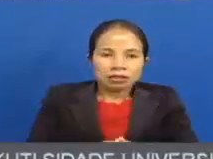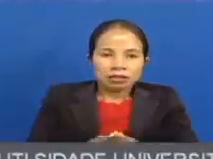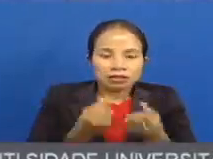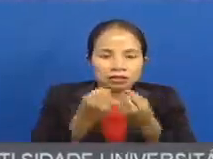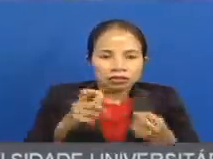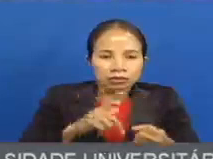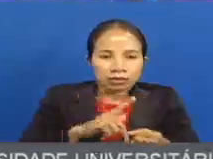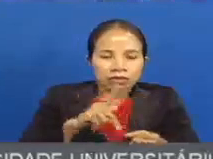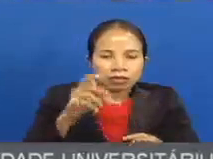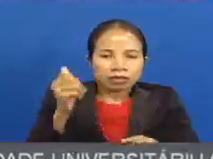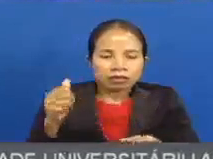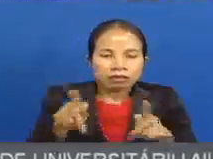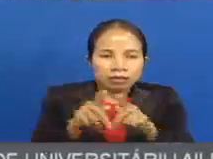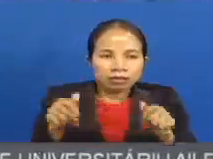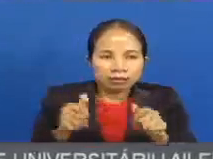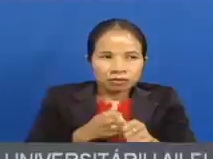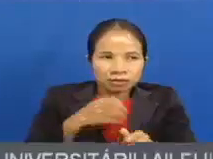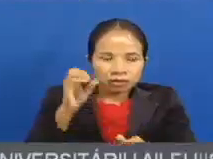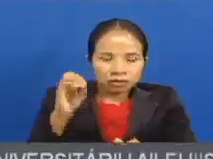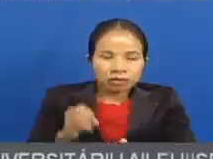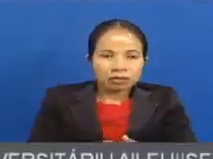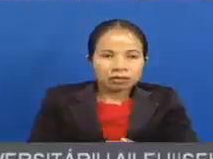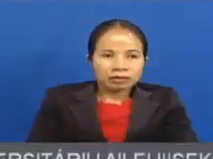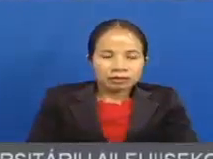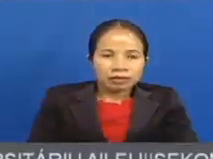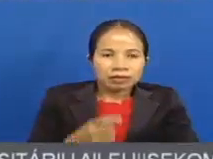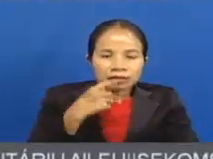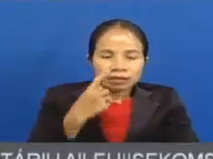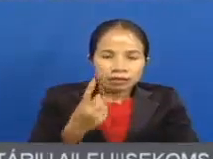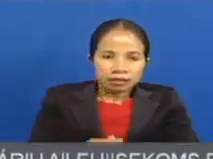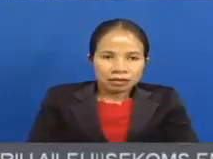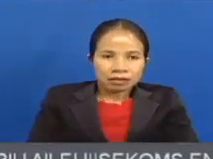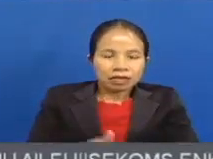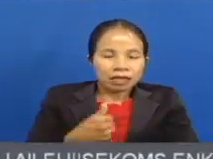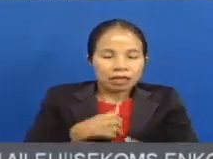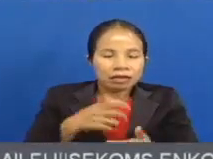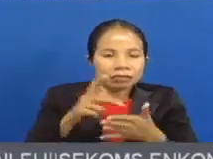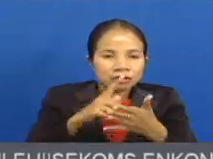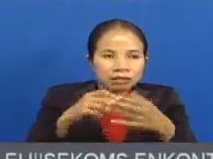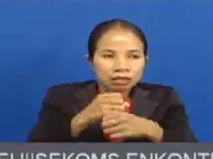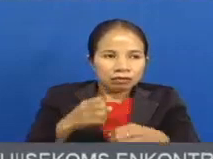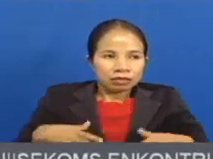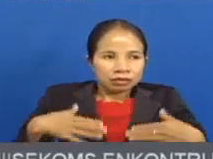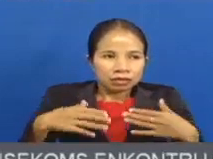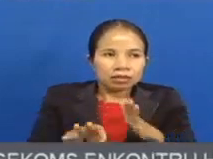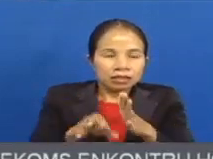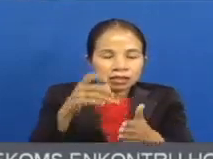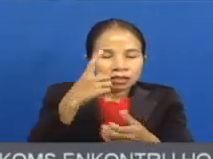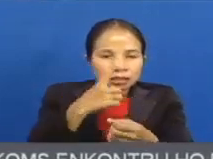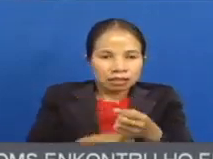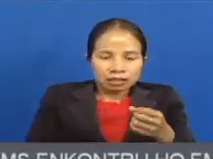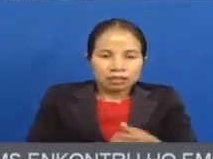Sucucaça, posto administrativo Ainaro. Alfredo Pires confirma, acto crimene, resulta ne ising hetankanek iha